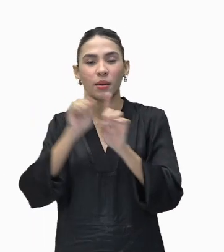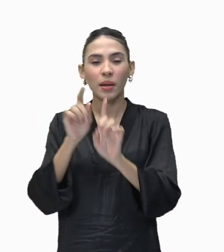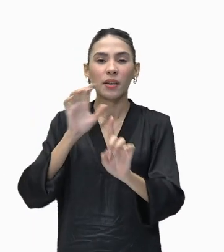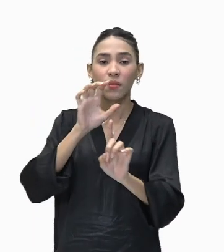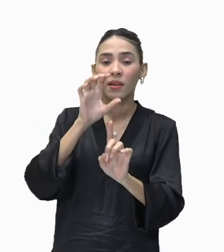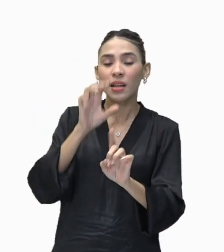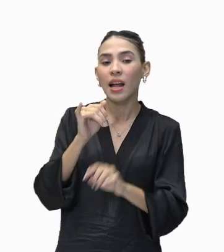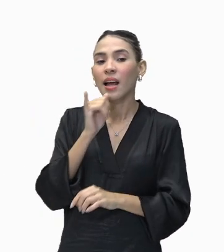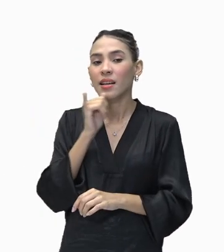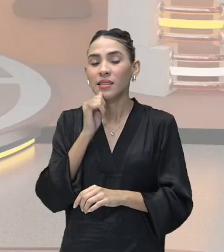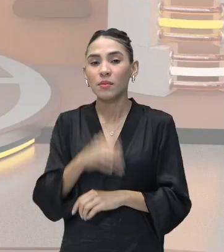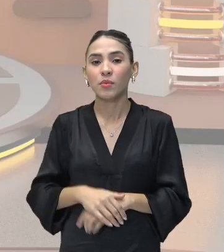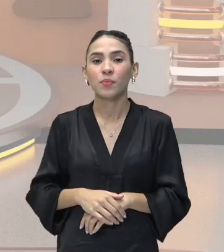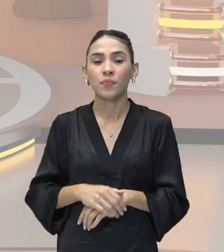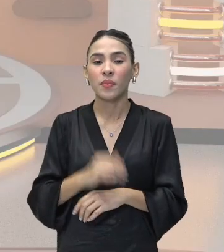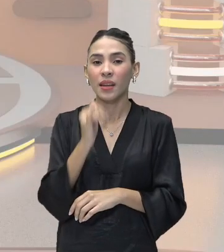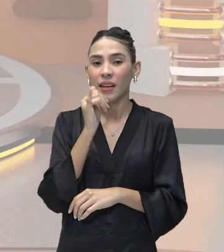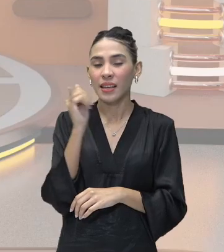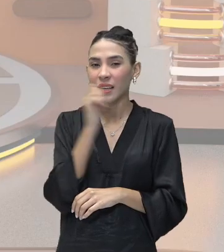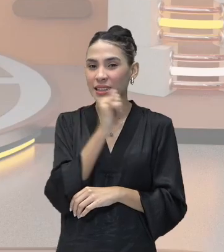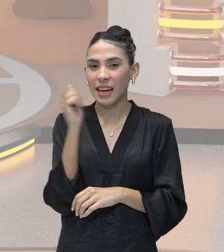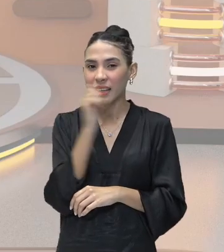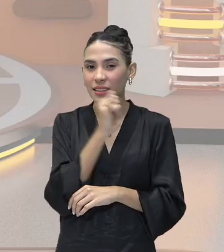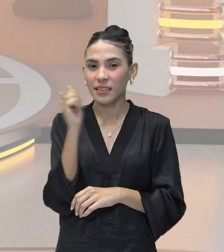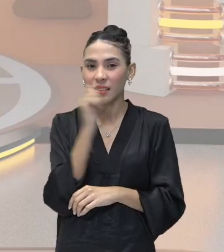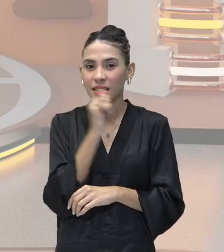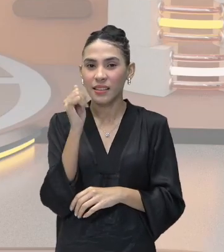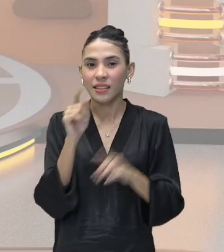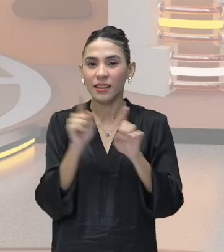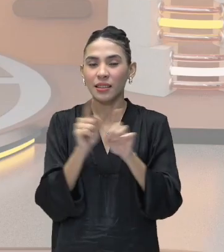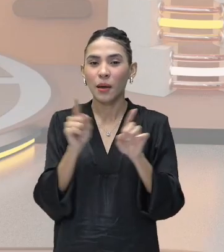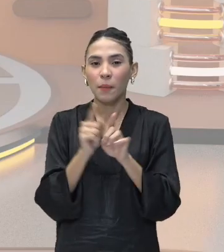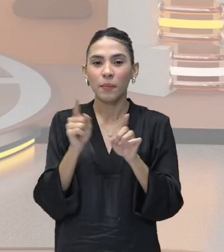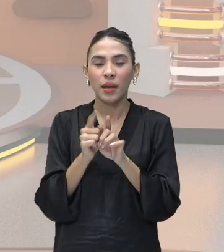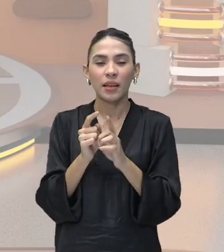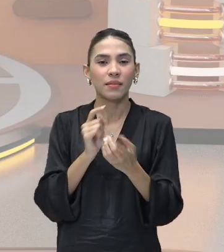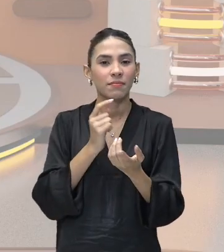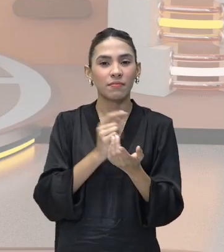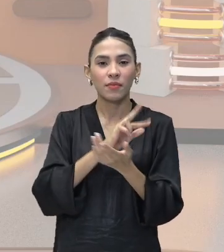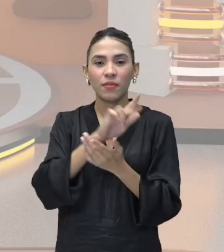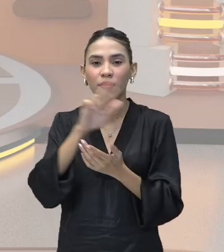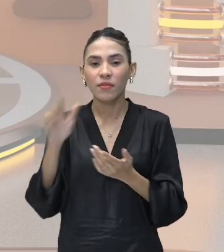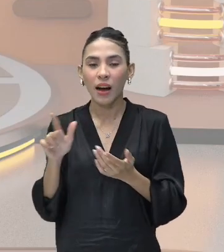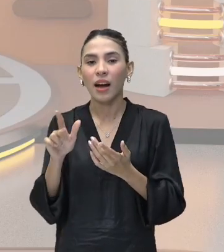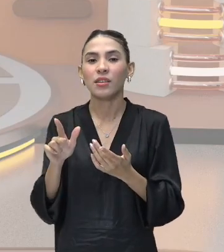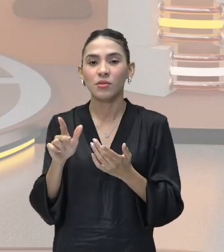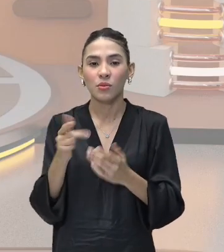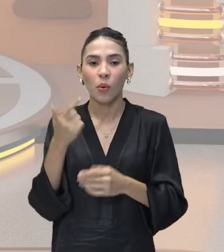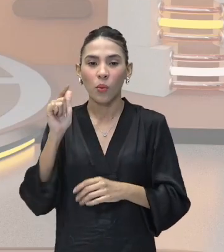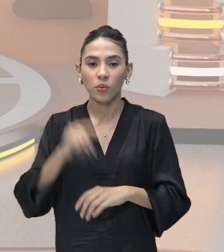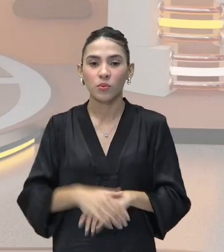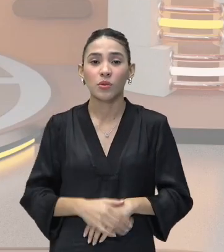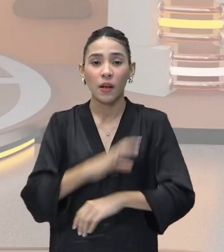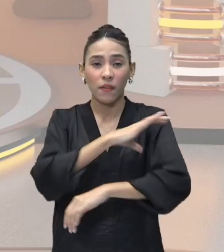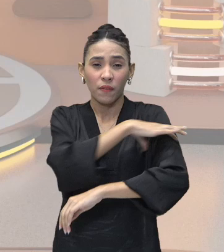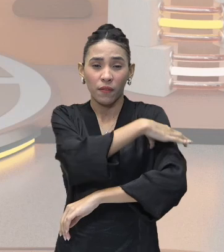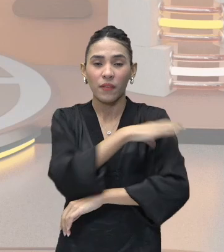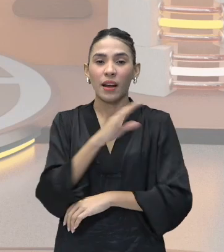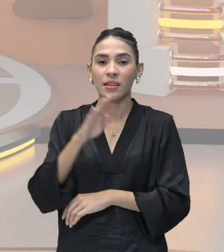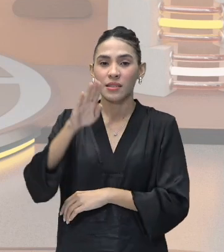por exemplo, lá na Itália surgisse Benito Mussolini com as ideias do fascismo. Além disso, também nós vamos ter